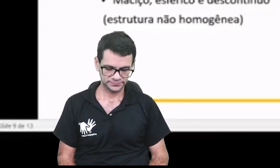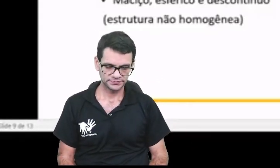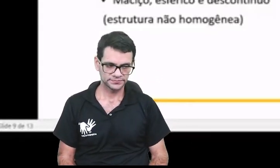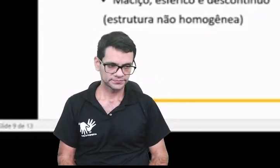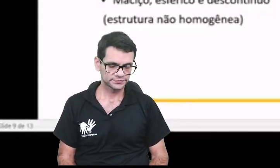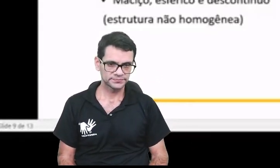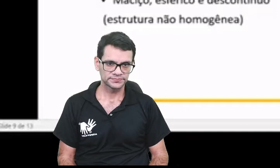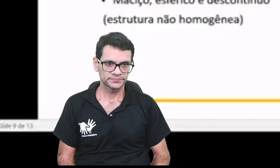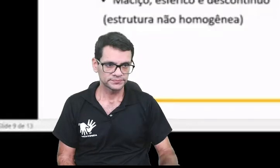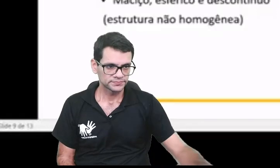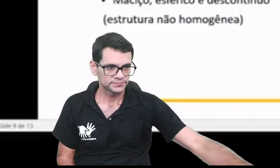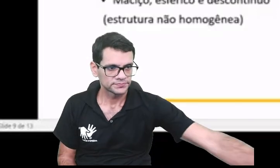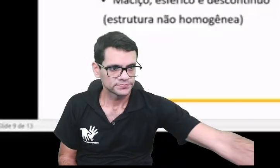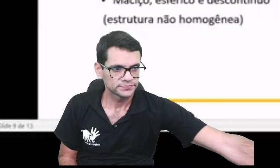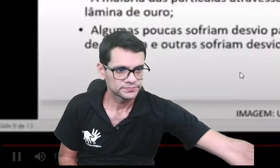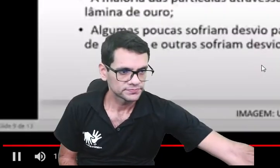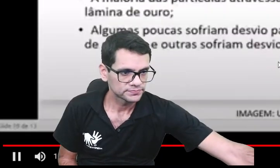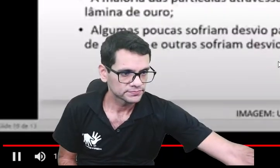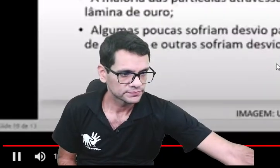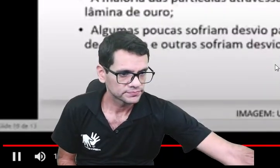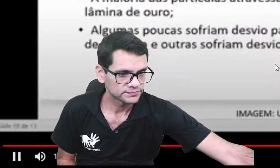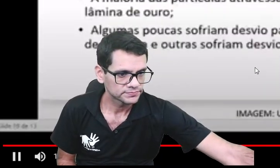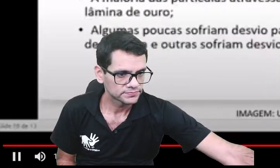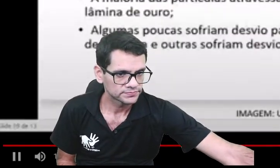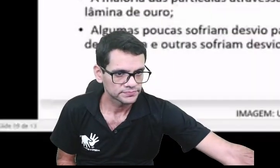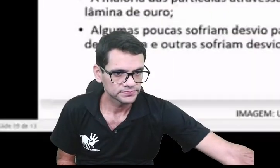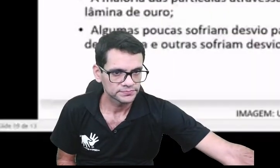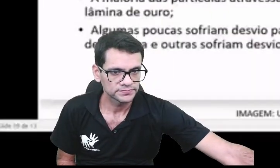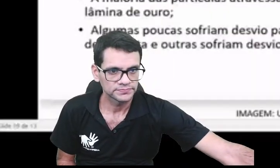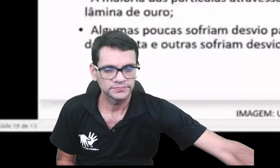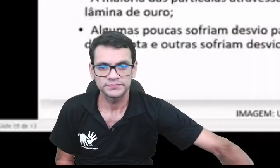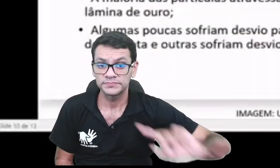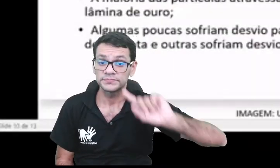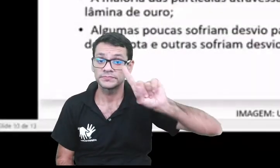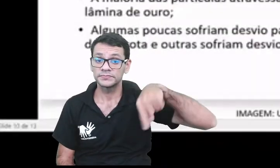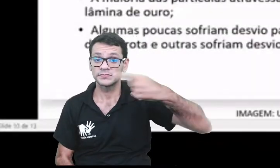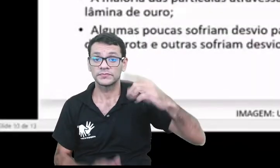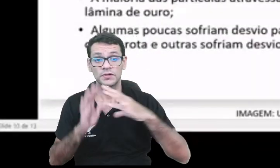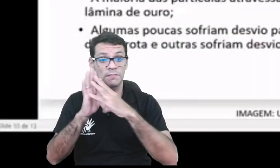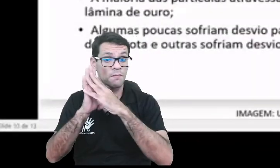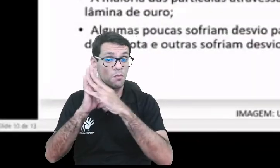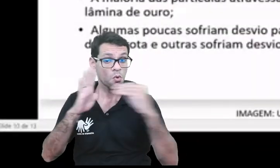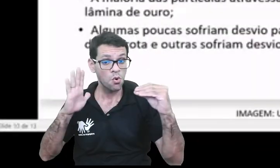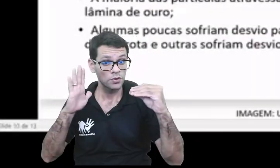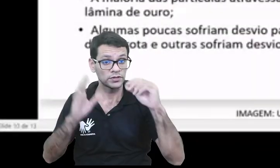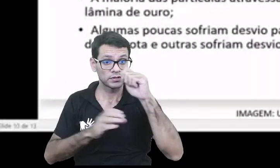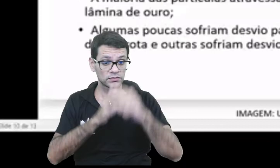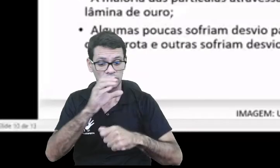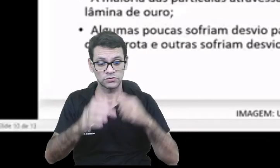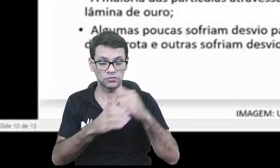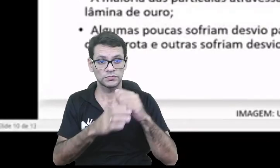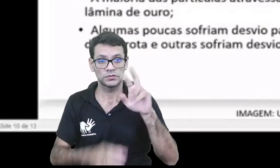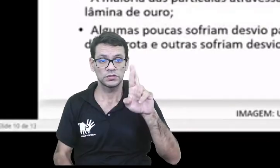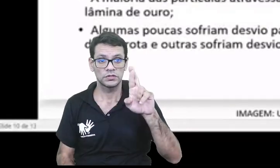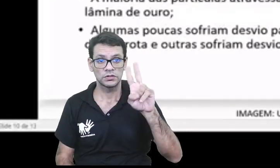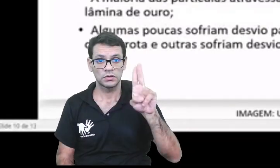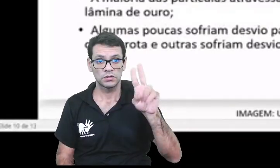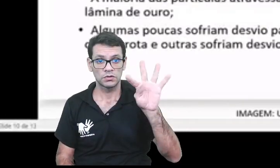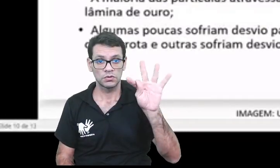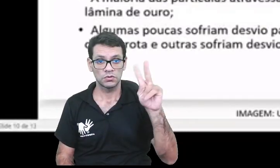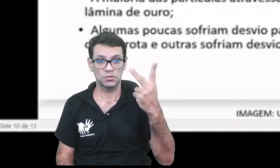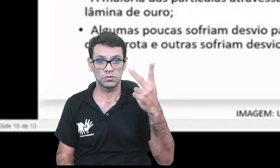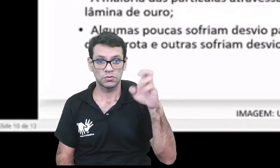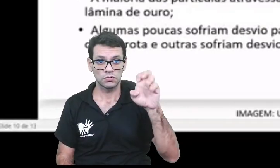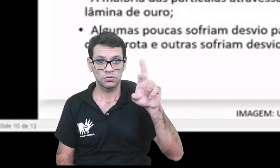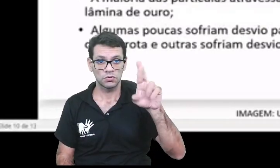ali. Mais tarde, veio o modelo atômico de Rutherford, em 1911. E